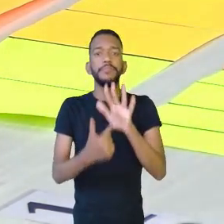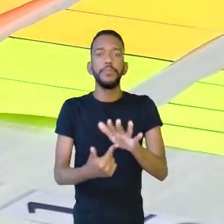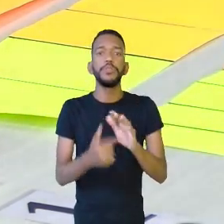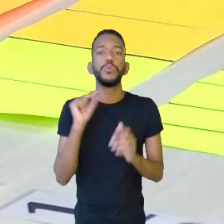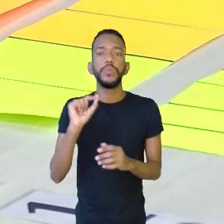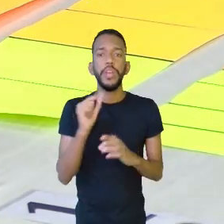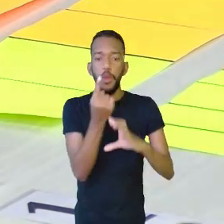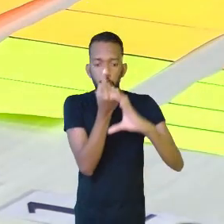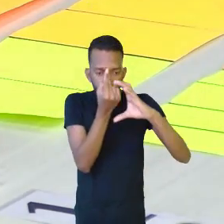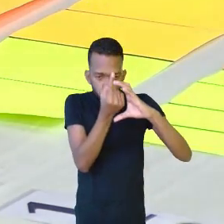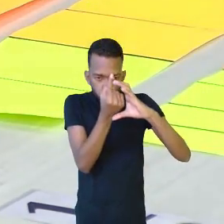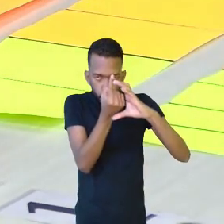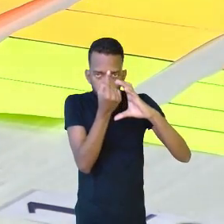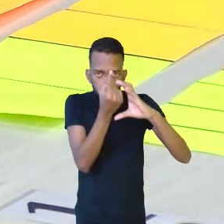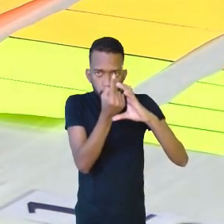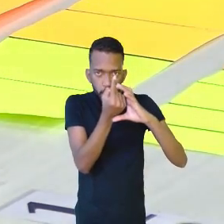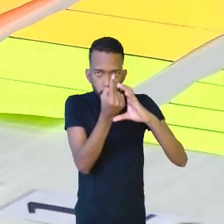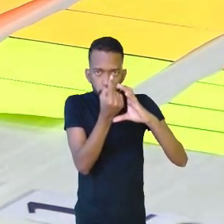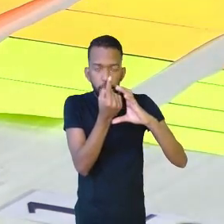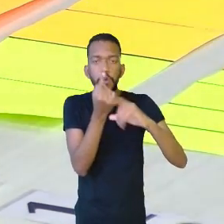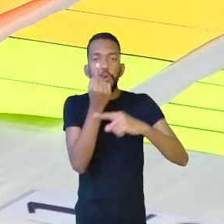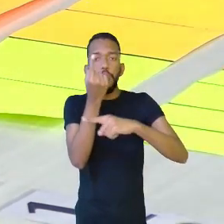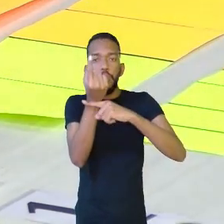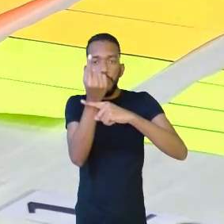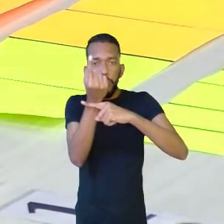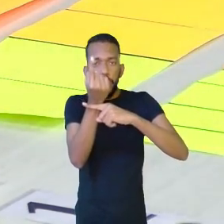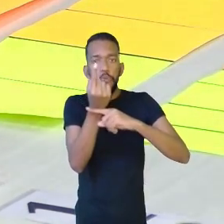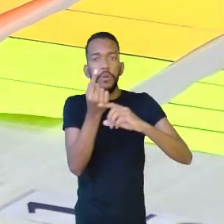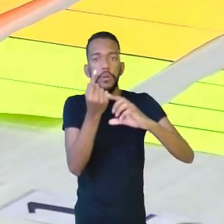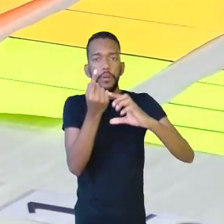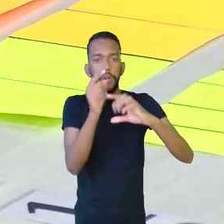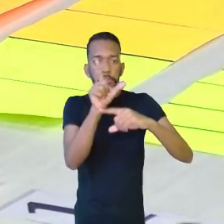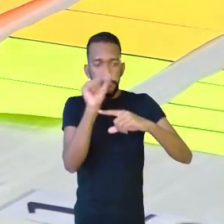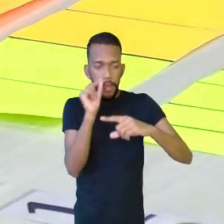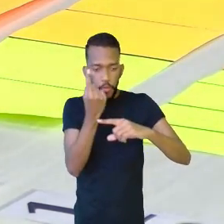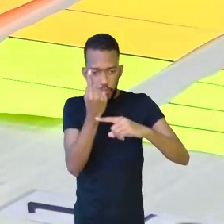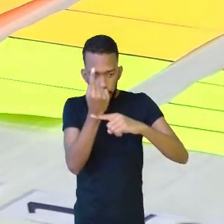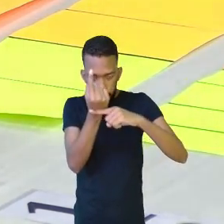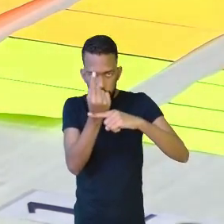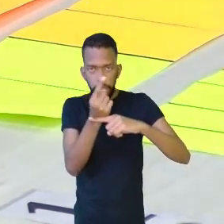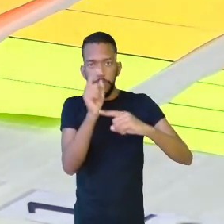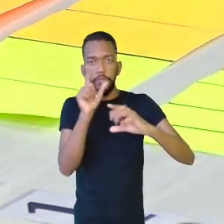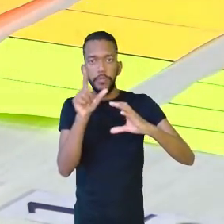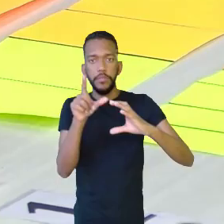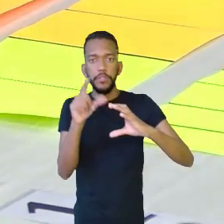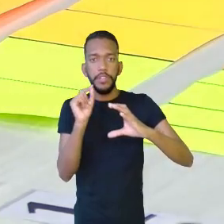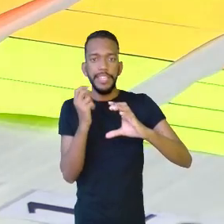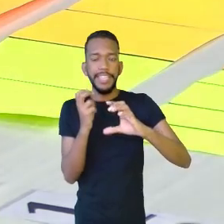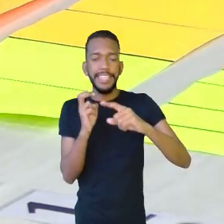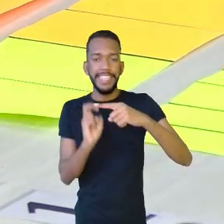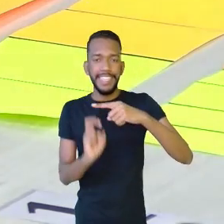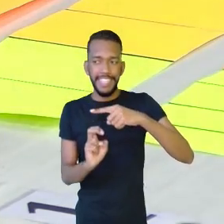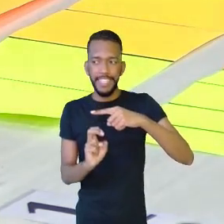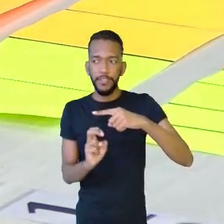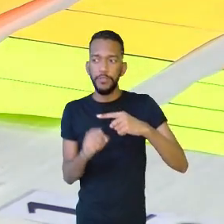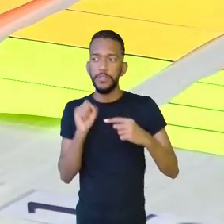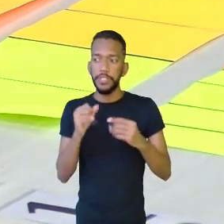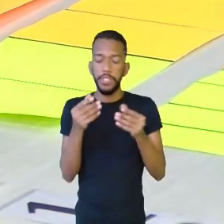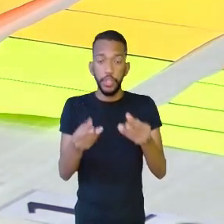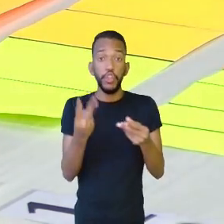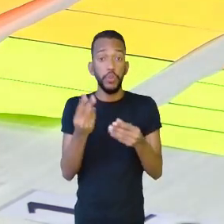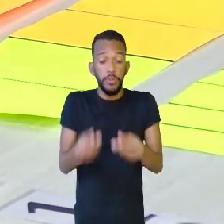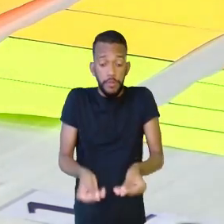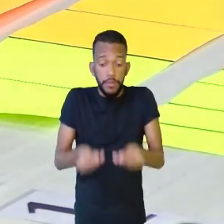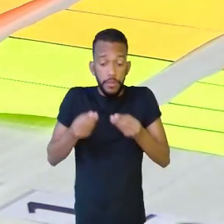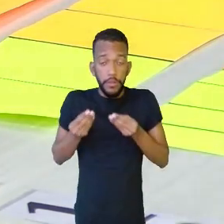representa 1/5. Então, ó, 1/5. Mas se eu comer esta parte e esta parte,